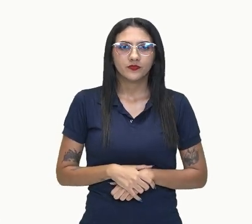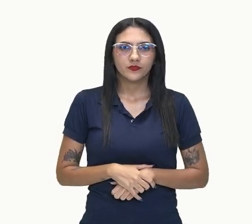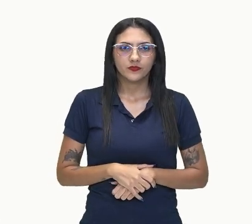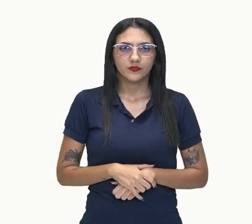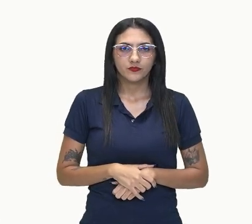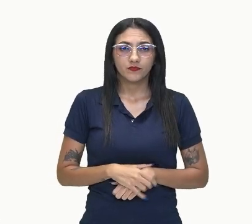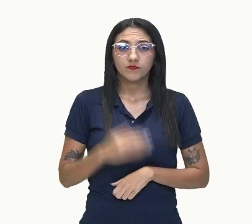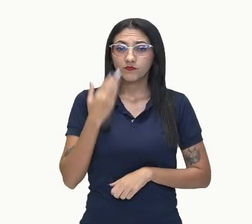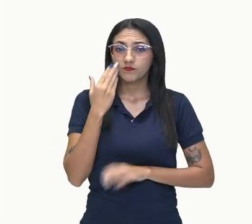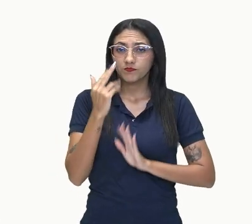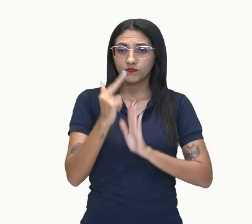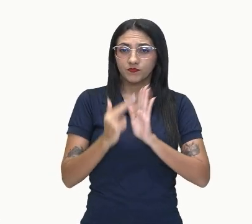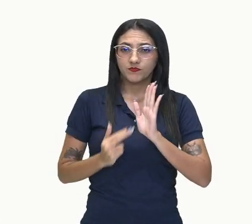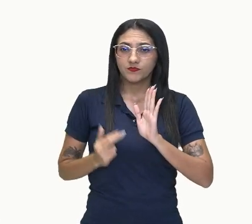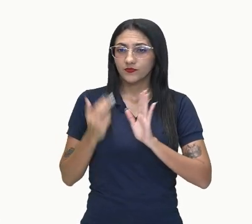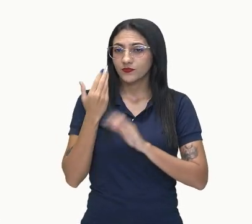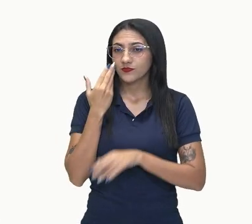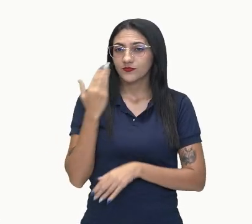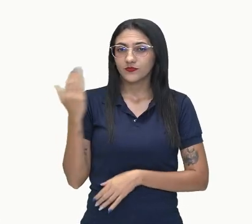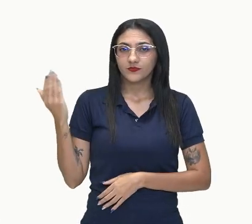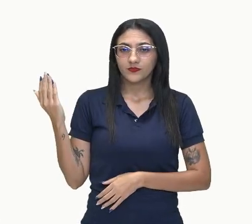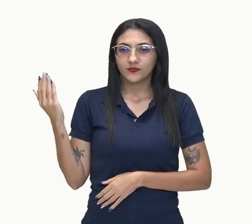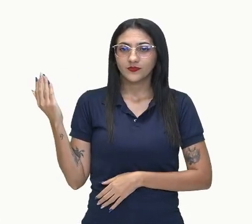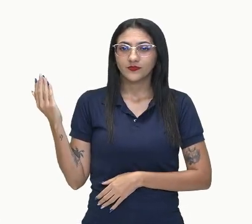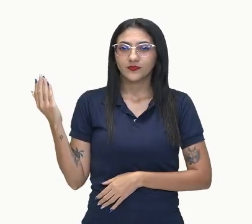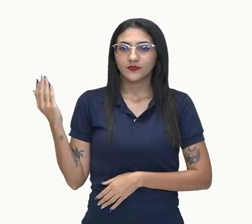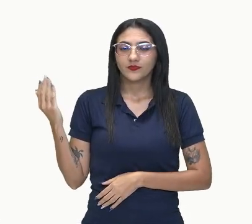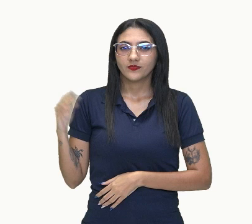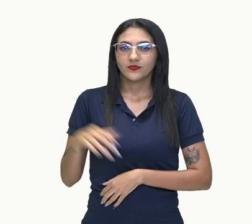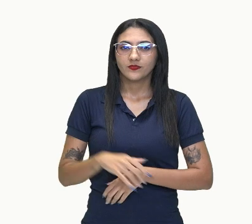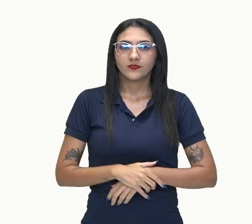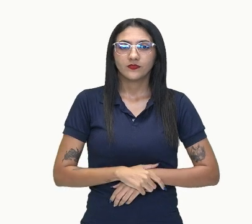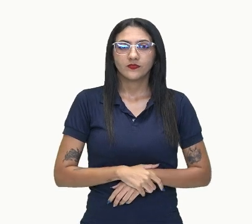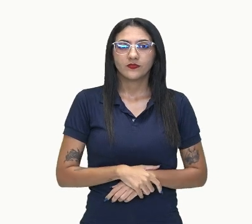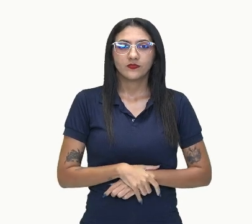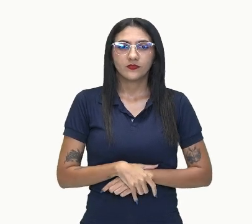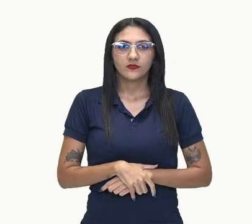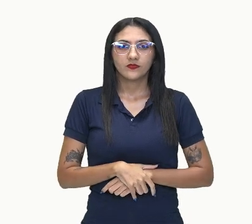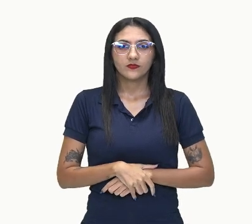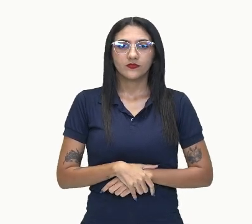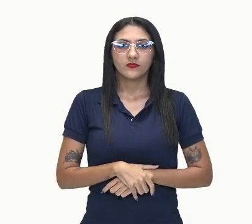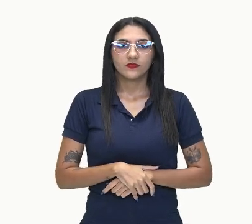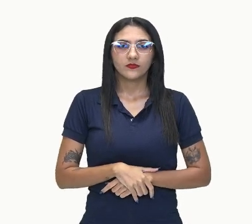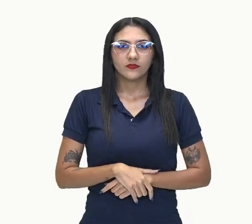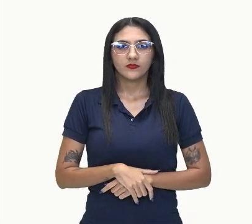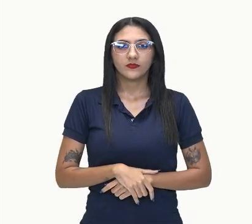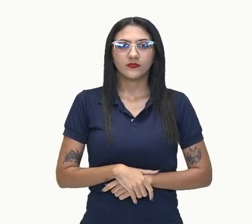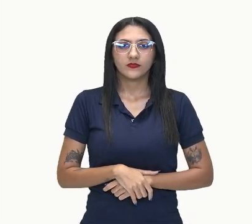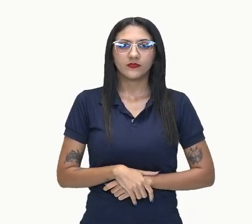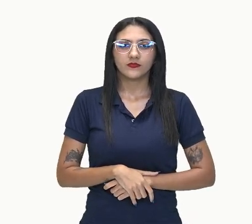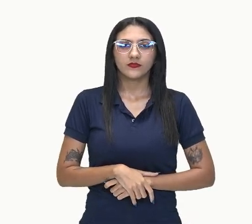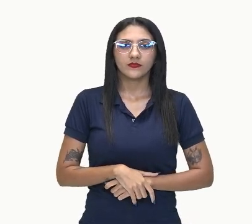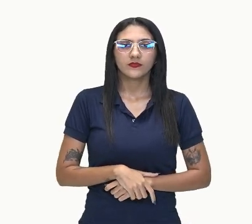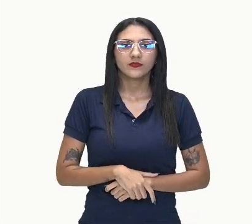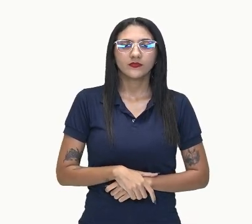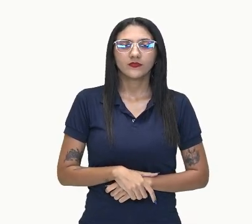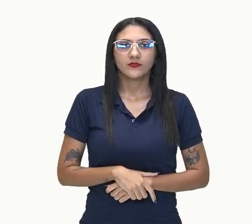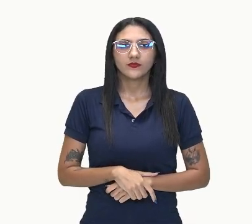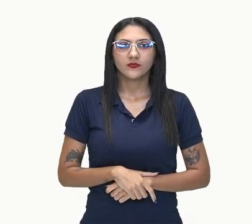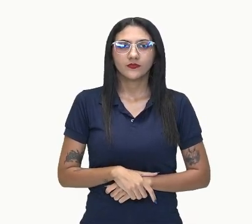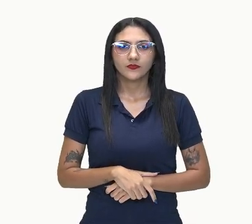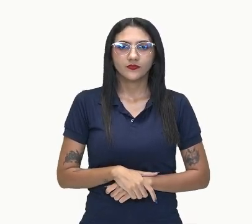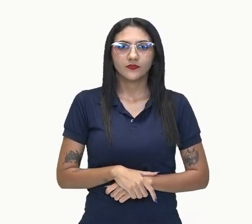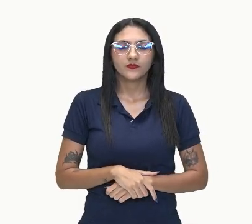Traveling by plane is more comfortable than traveling by car. Eu